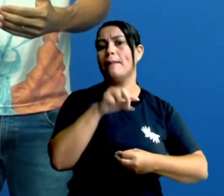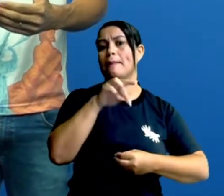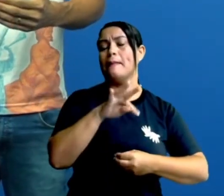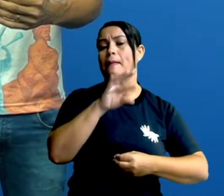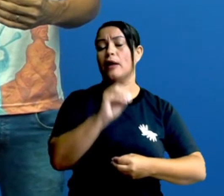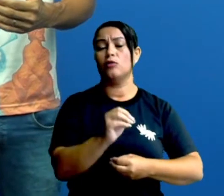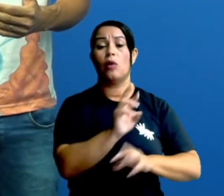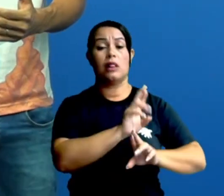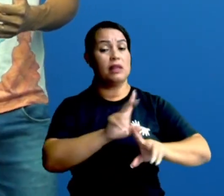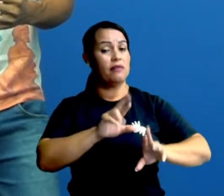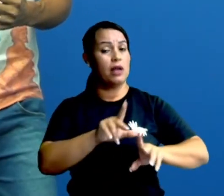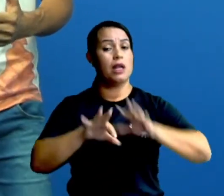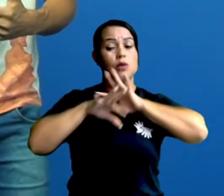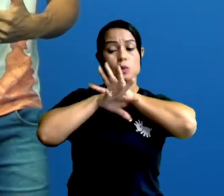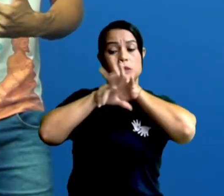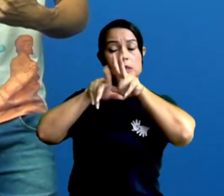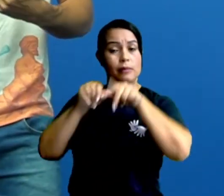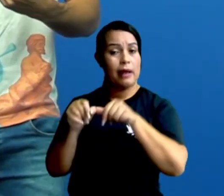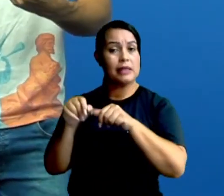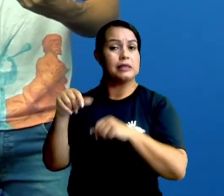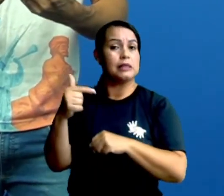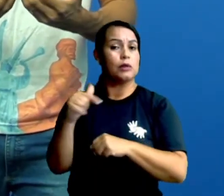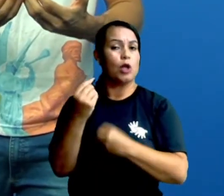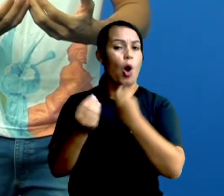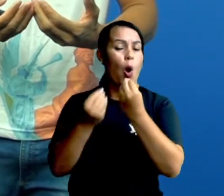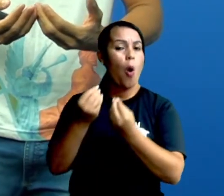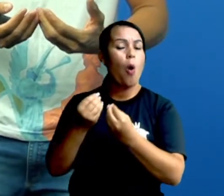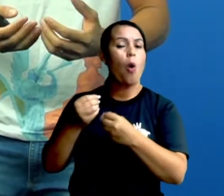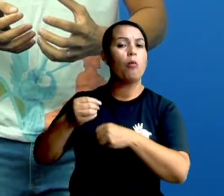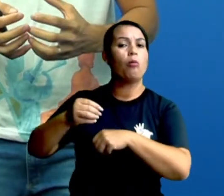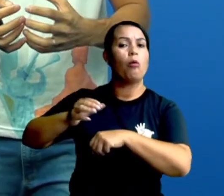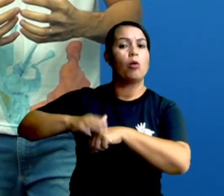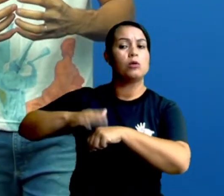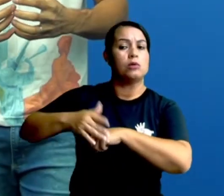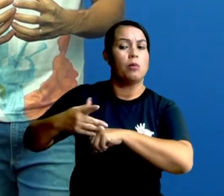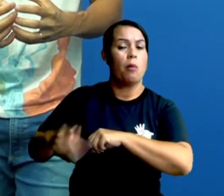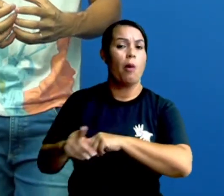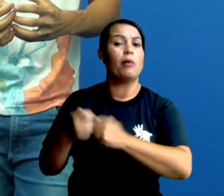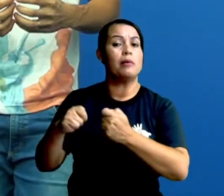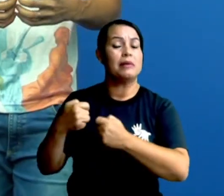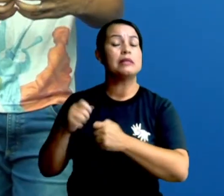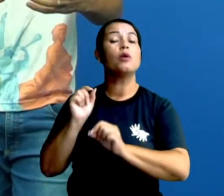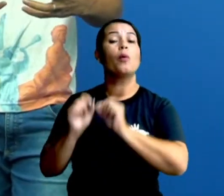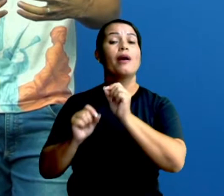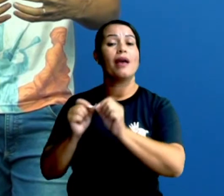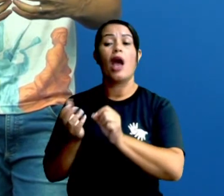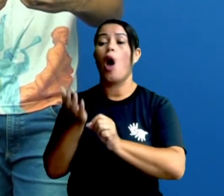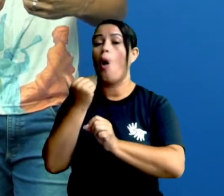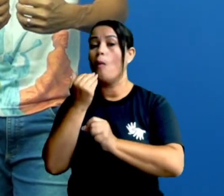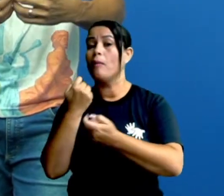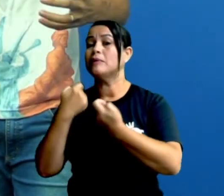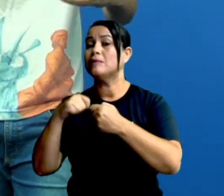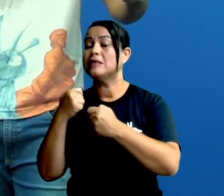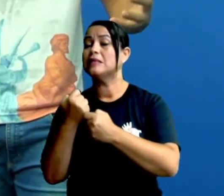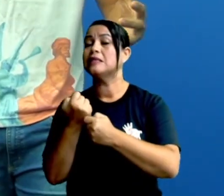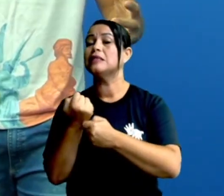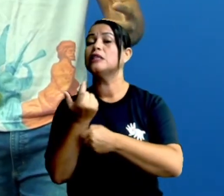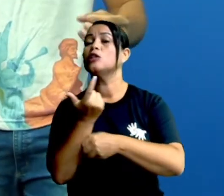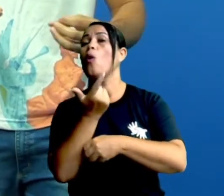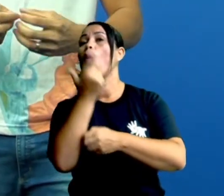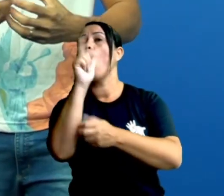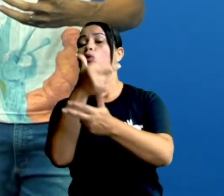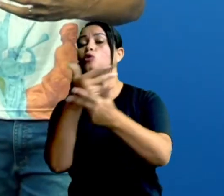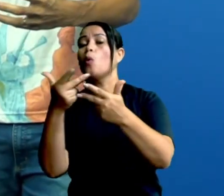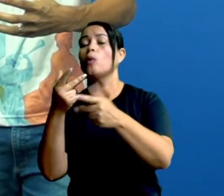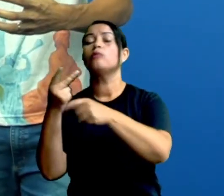Diferentemente dos animais que não possuem a capacidade de produzir o seu próprio alimento, eles precisam se alimentar de outros